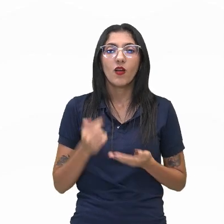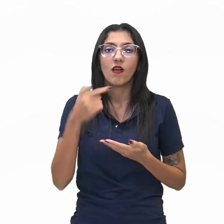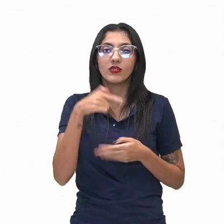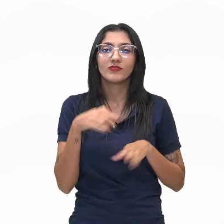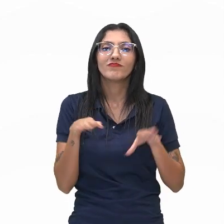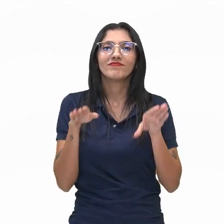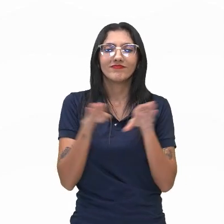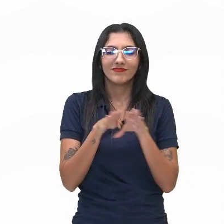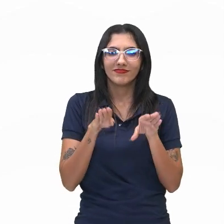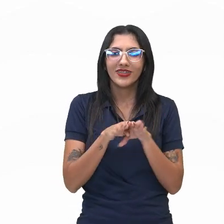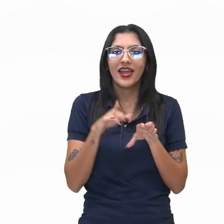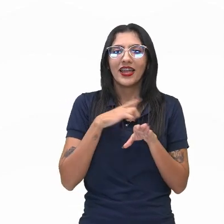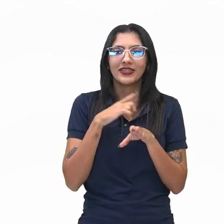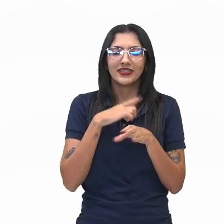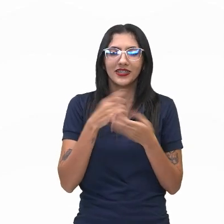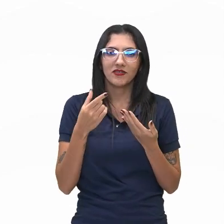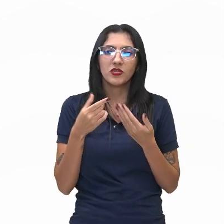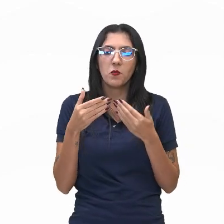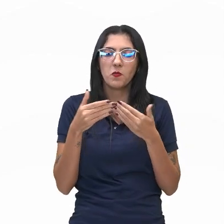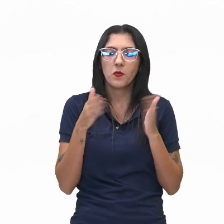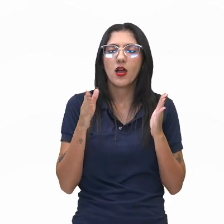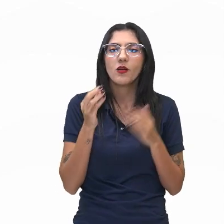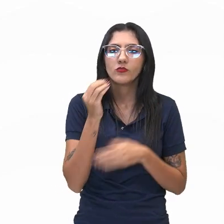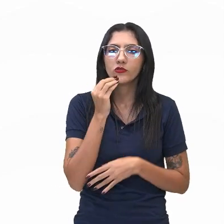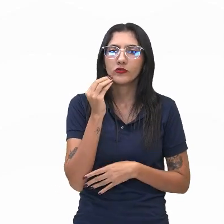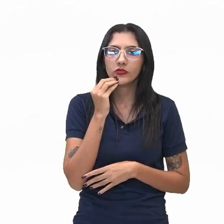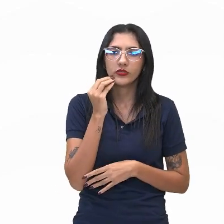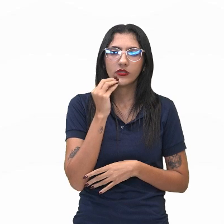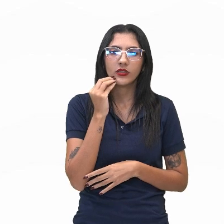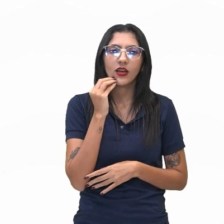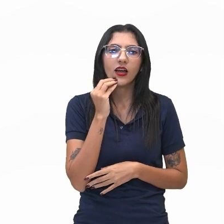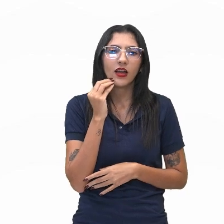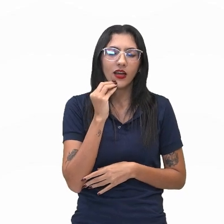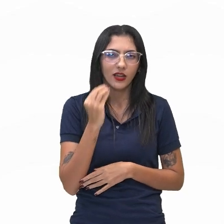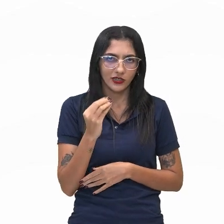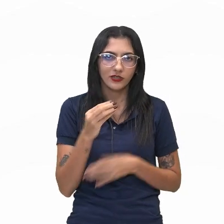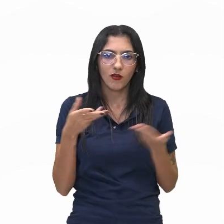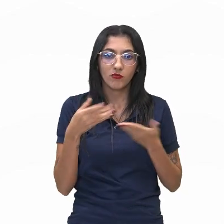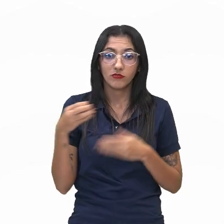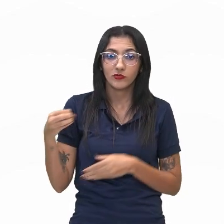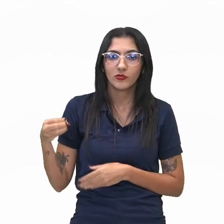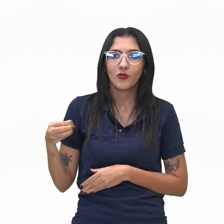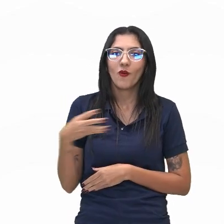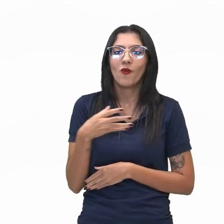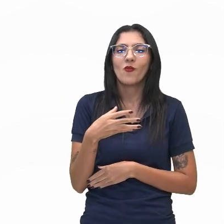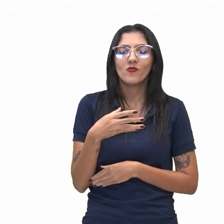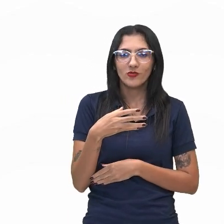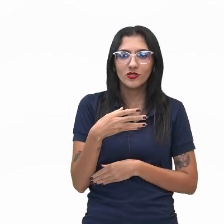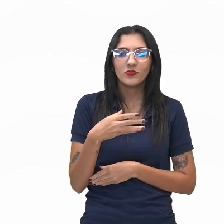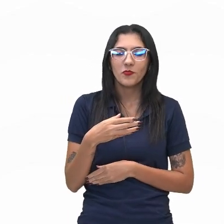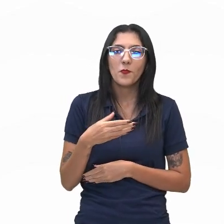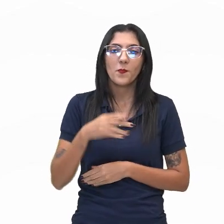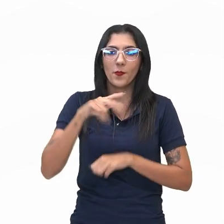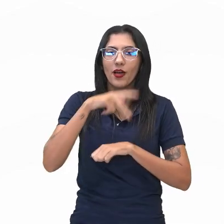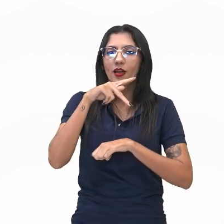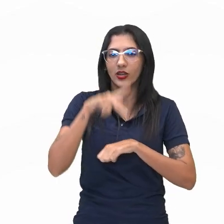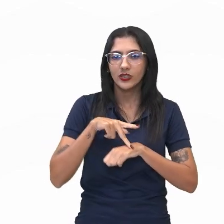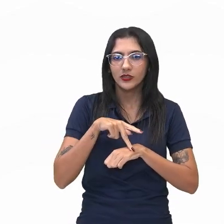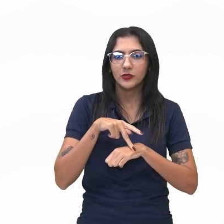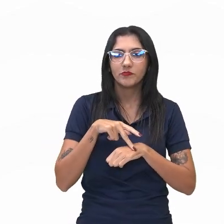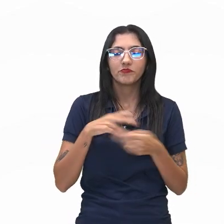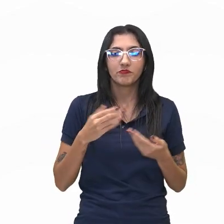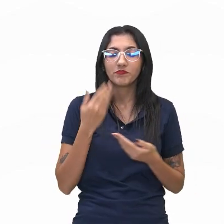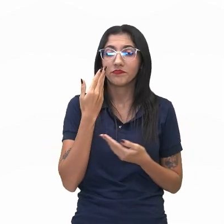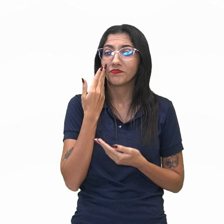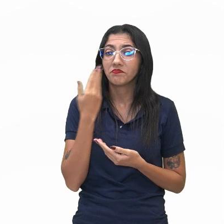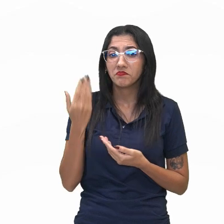expandindo suas fileiras aí de países que acabaram aderindo, né, sendo os novos membros, incluindo aí,